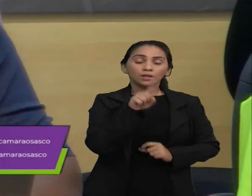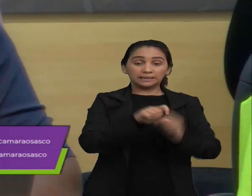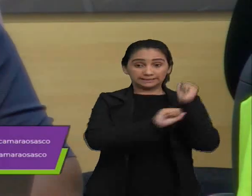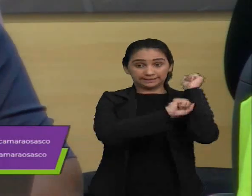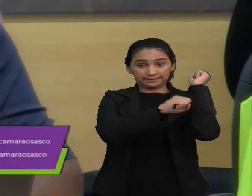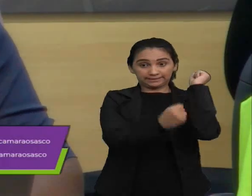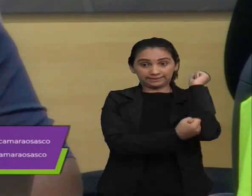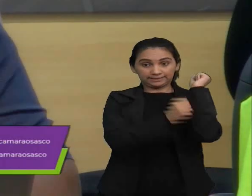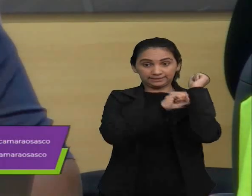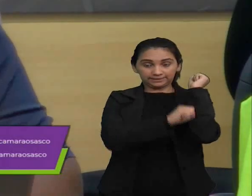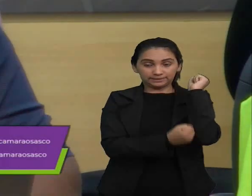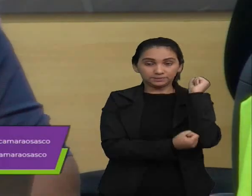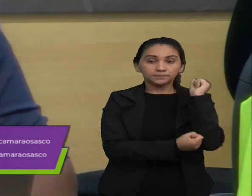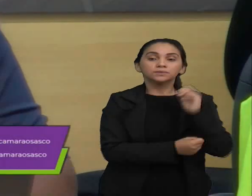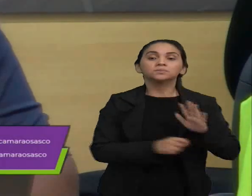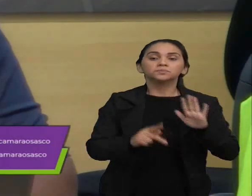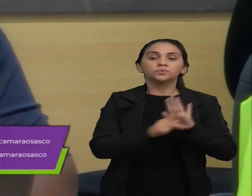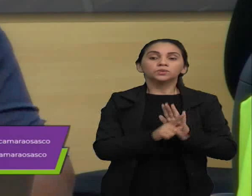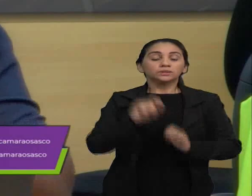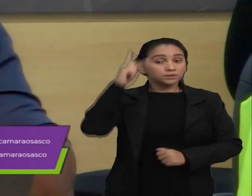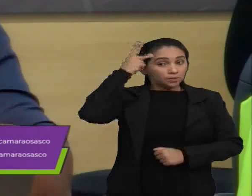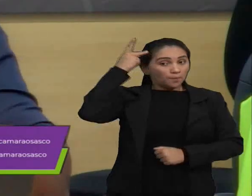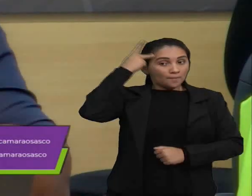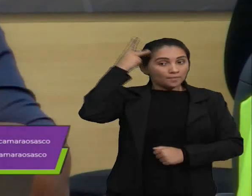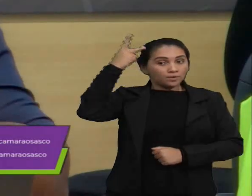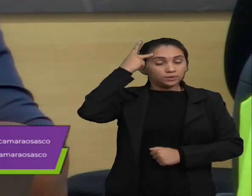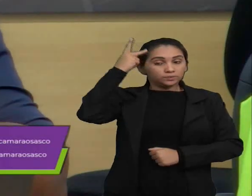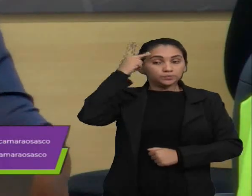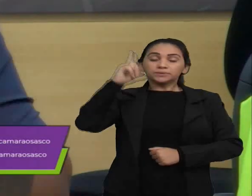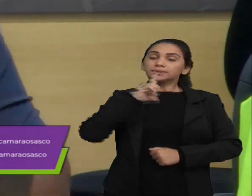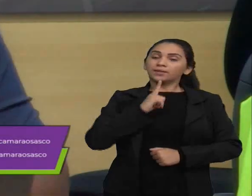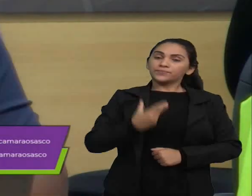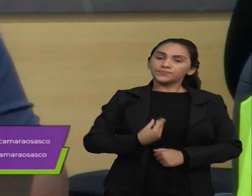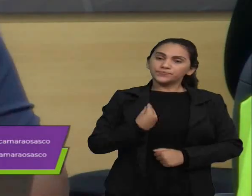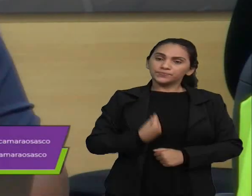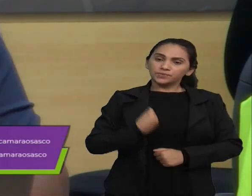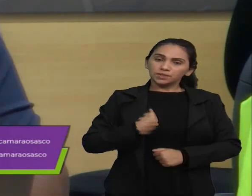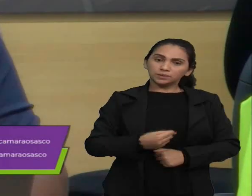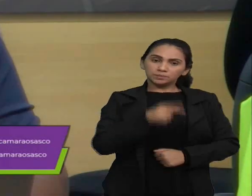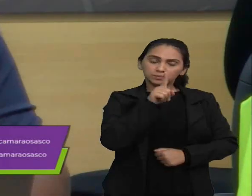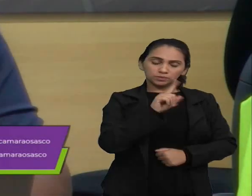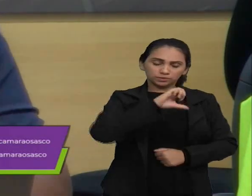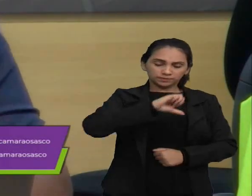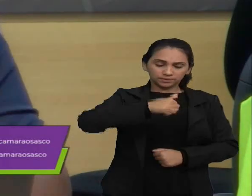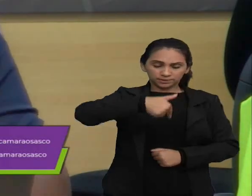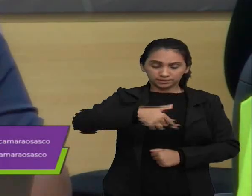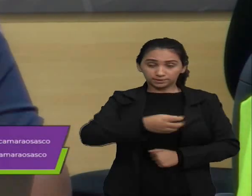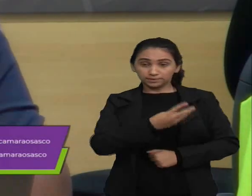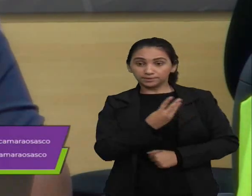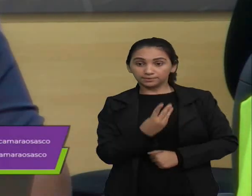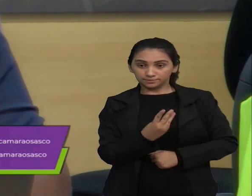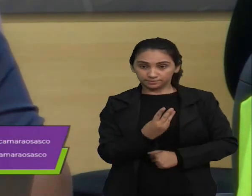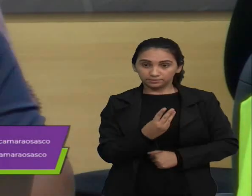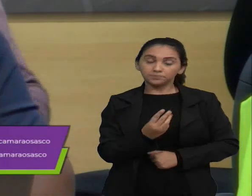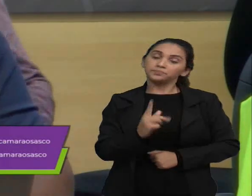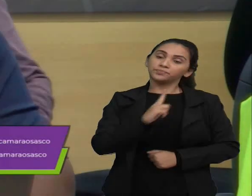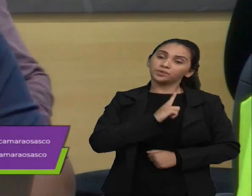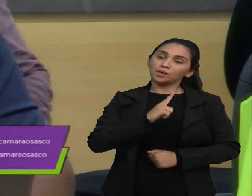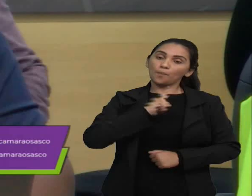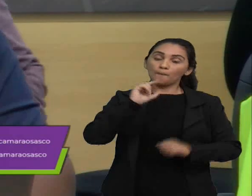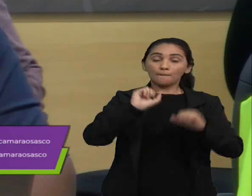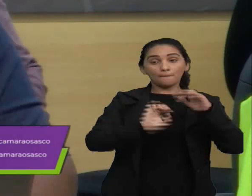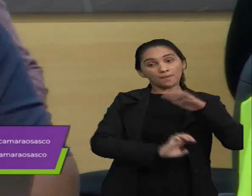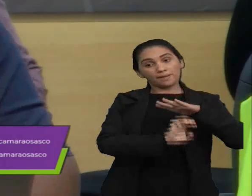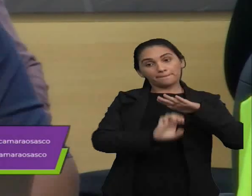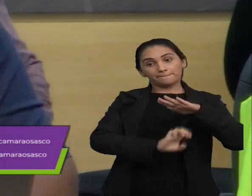Sabesp, Companhia de Serenamento Básico do Estado de São Paulo, existe desde 1973 e é uma empresa